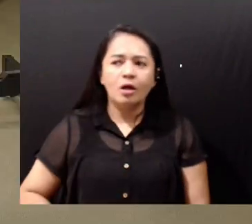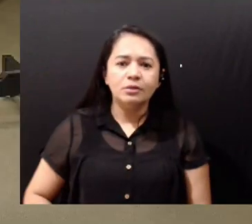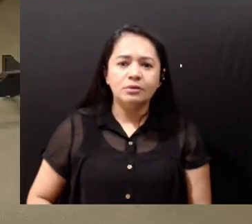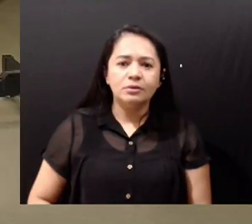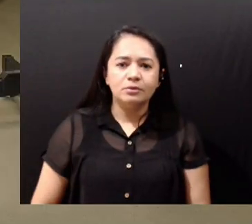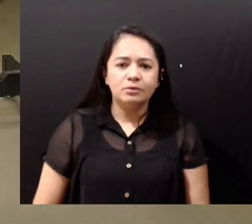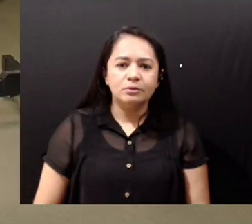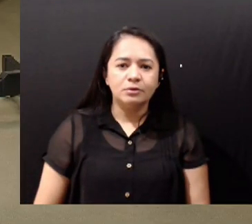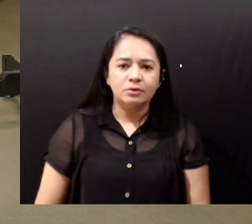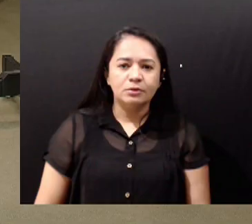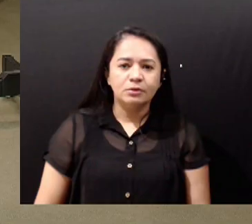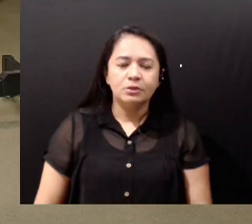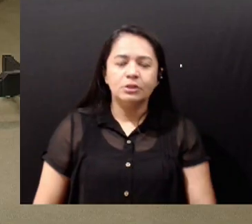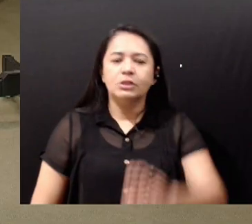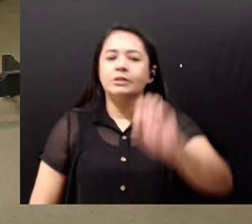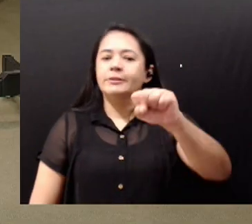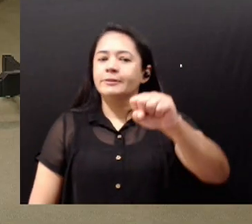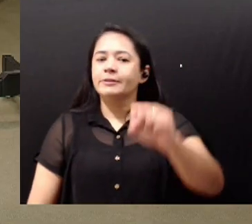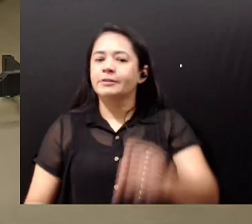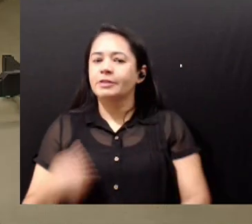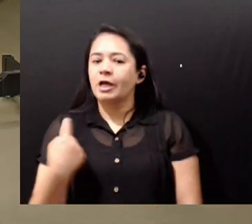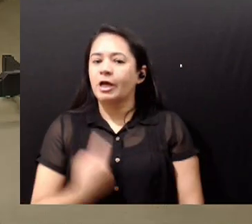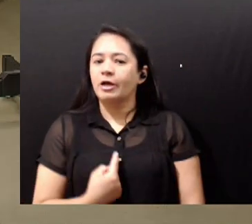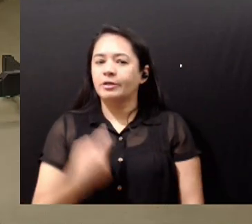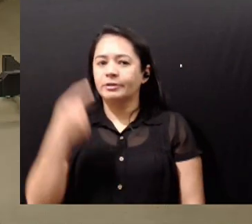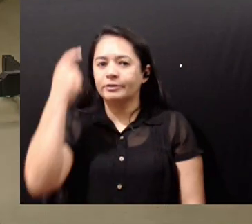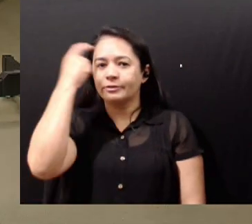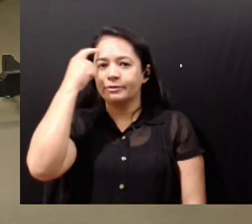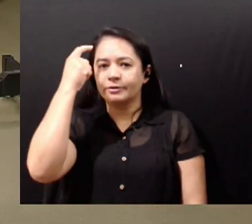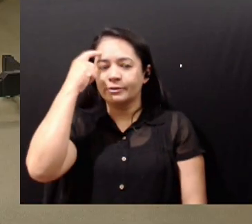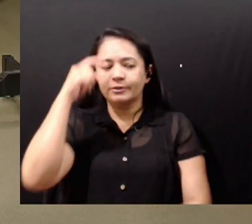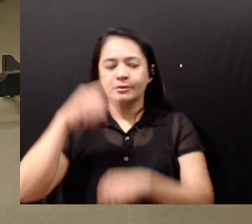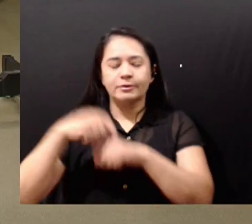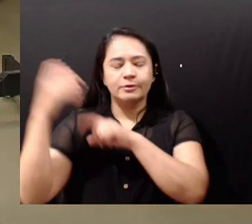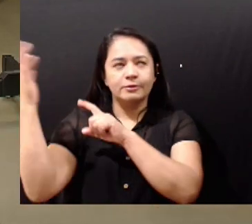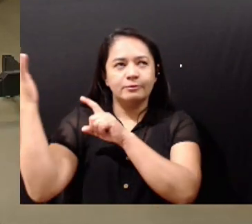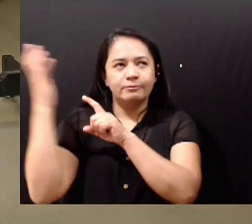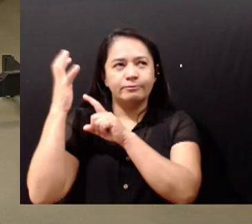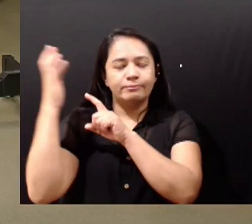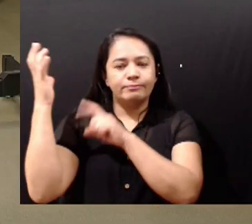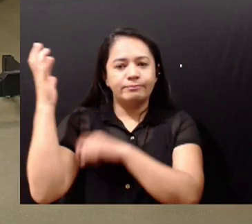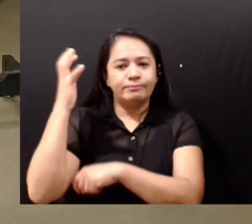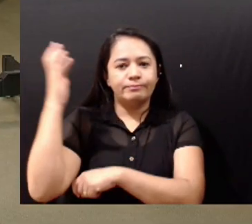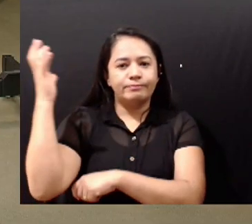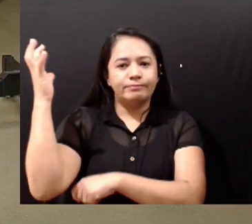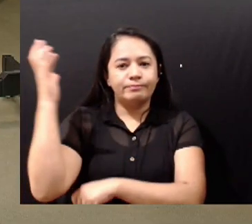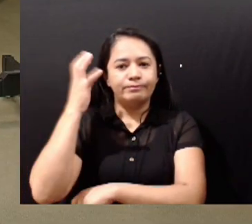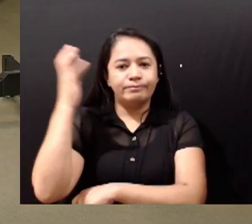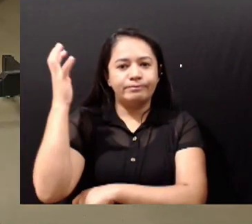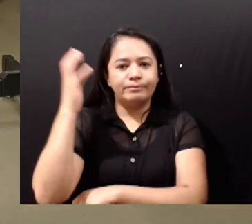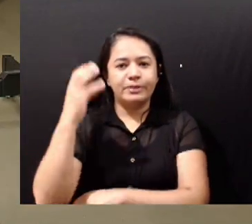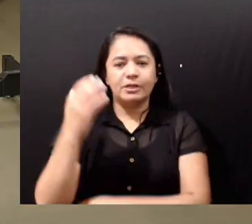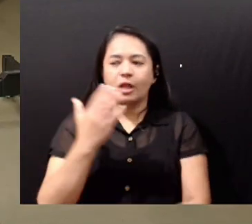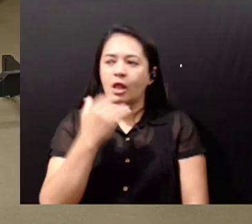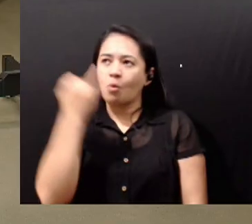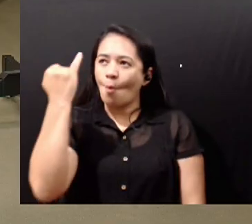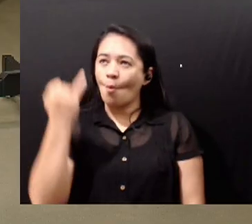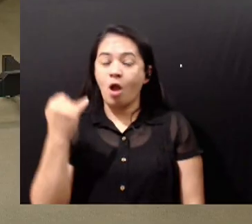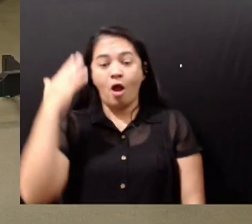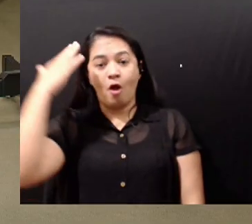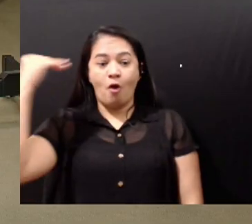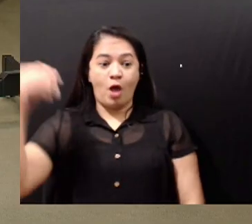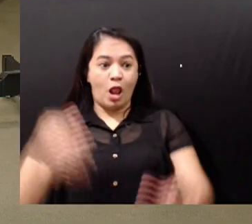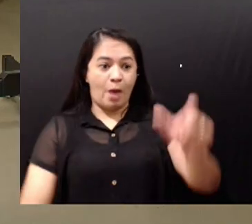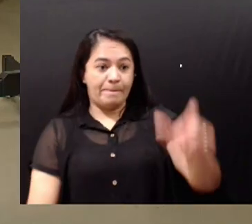nossa cabecinha, a nossa mente, ela é influenciável. E quando a gente fala disso, então, dieta e famoso, uau! Só que a